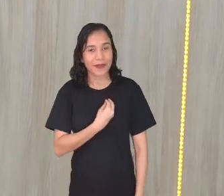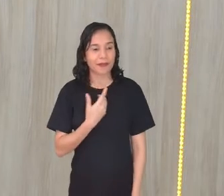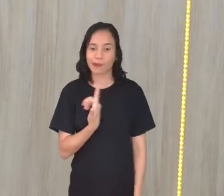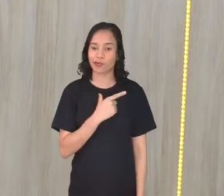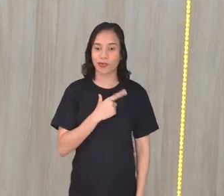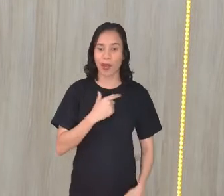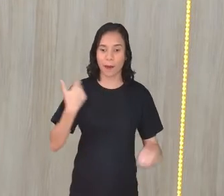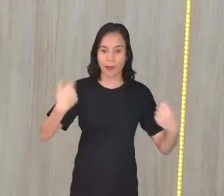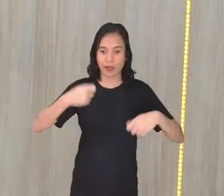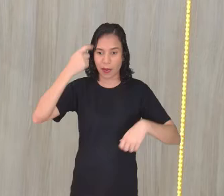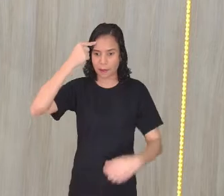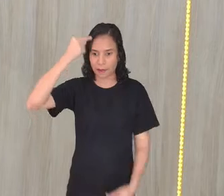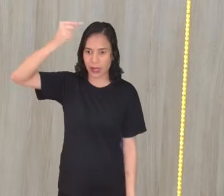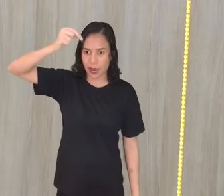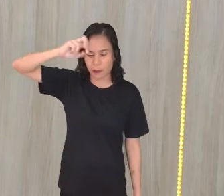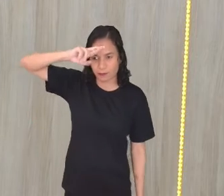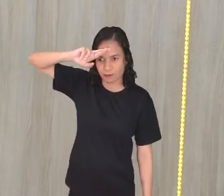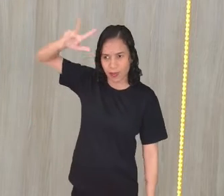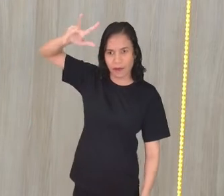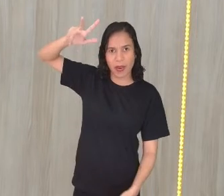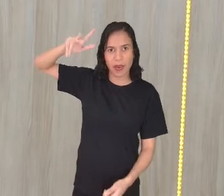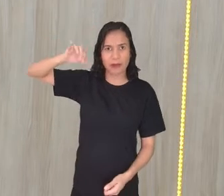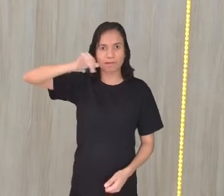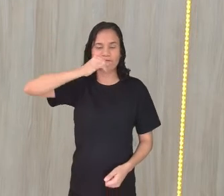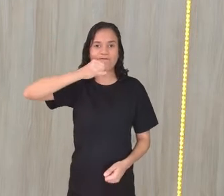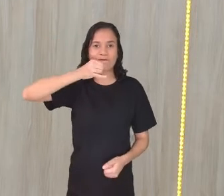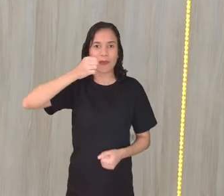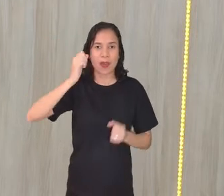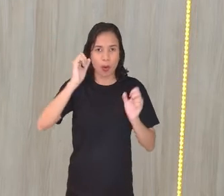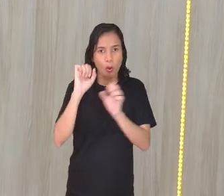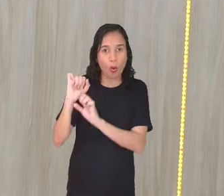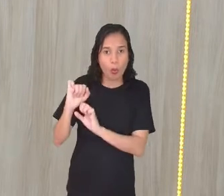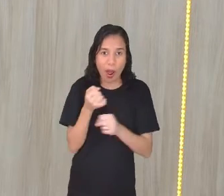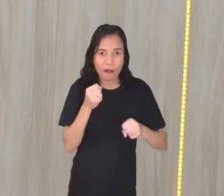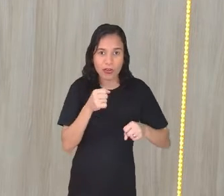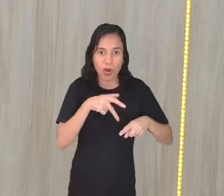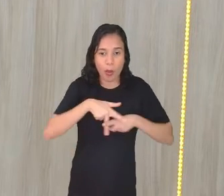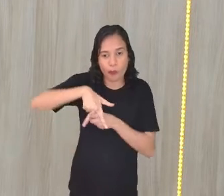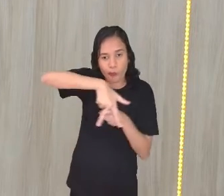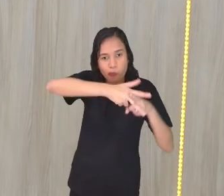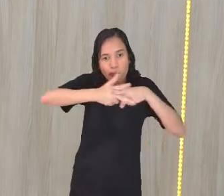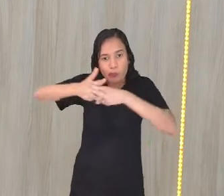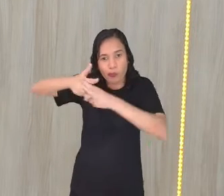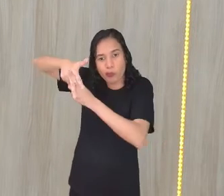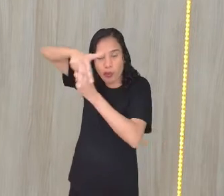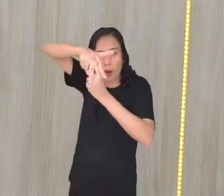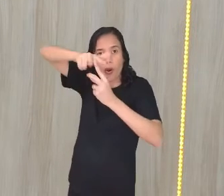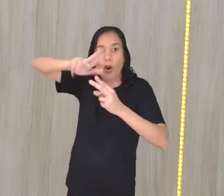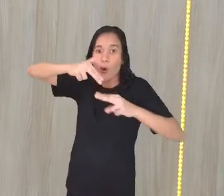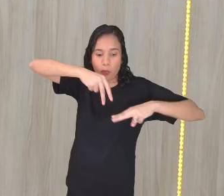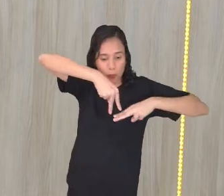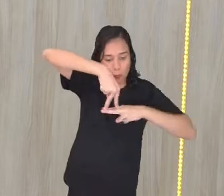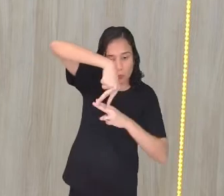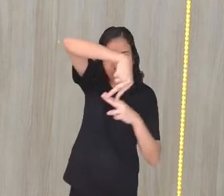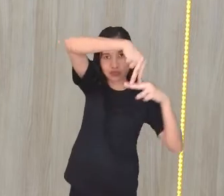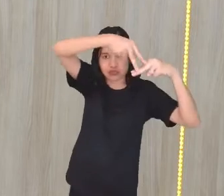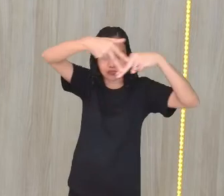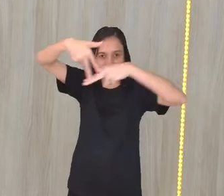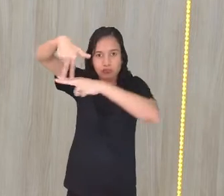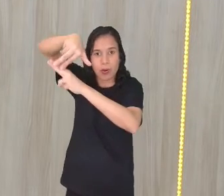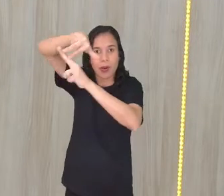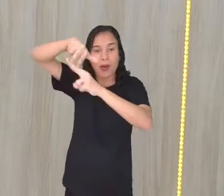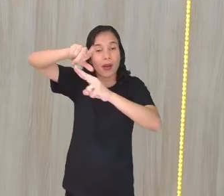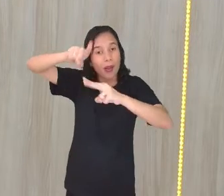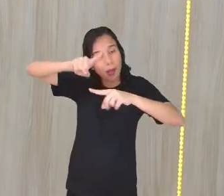talvez eu precisasse criar um outro meio de transporte, uma vassoura voadora, um skate que voa, qualquer outra coisa. Mas perceba que